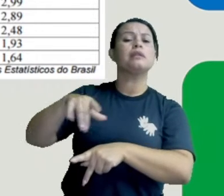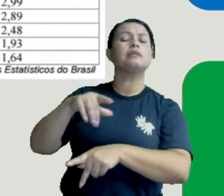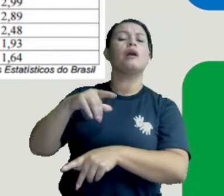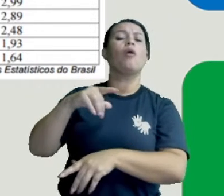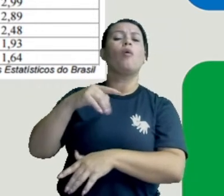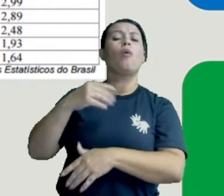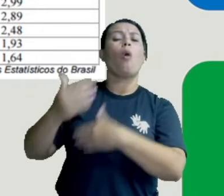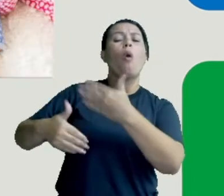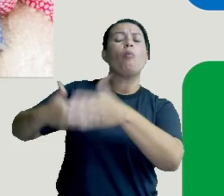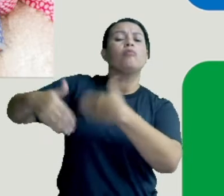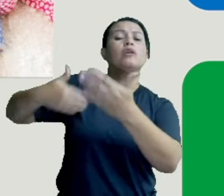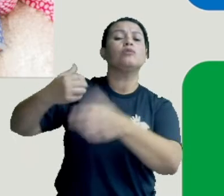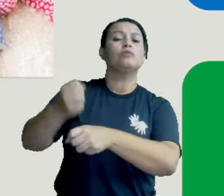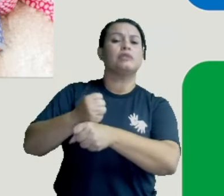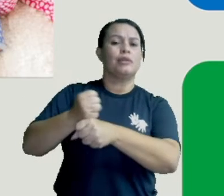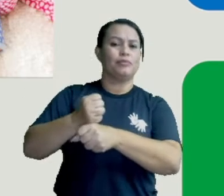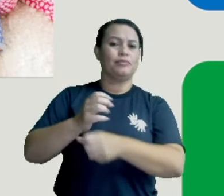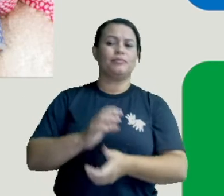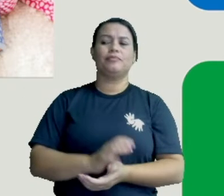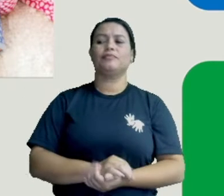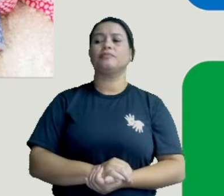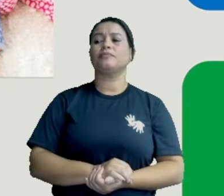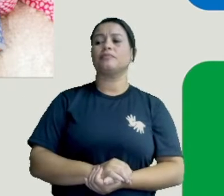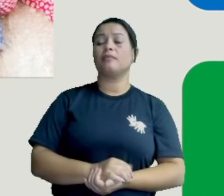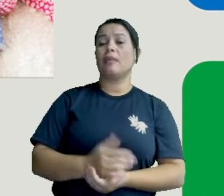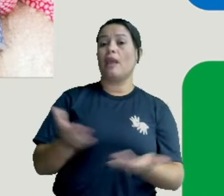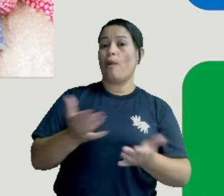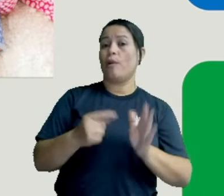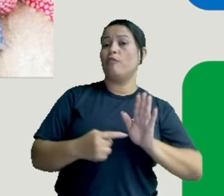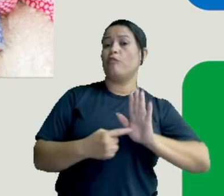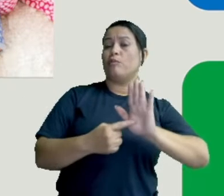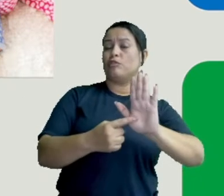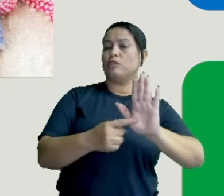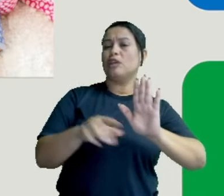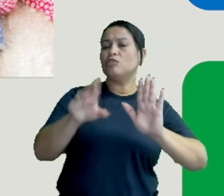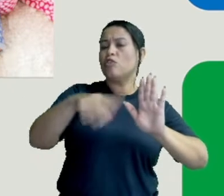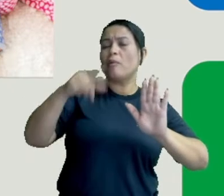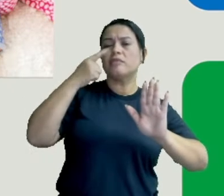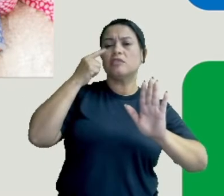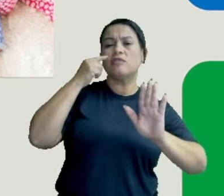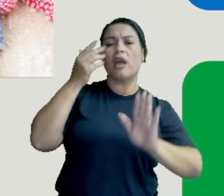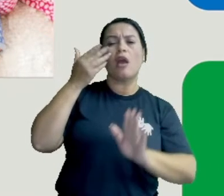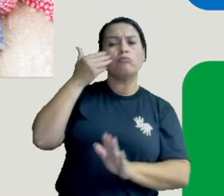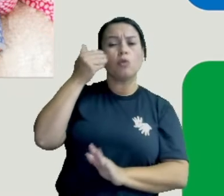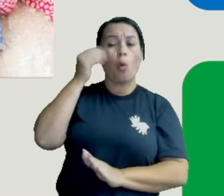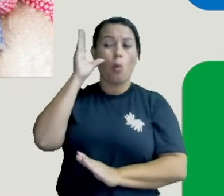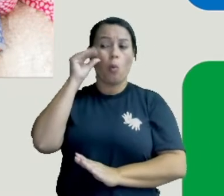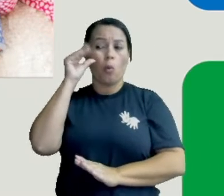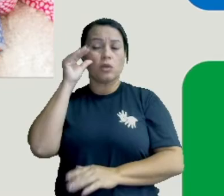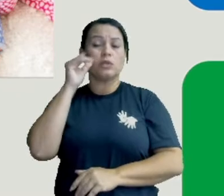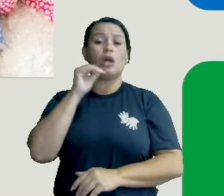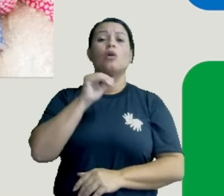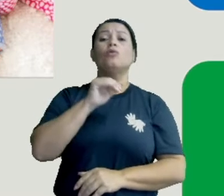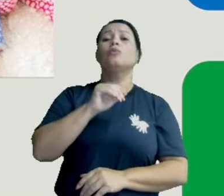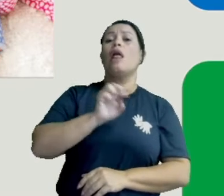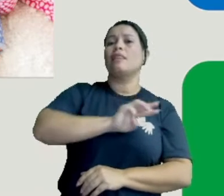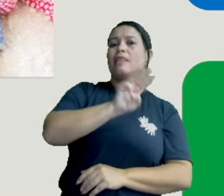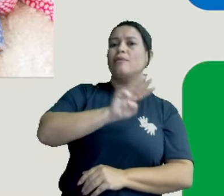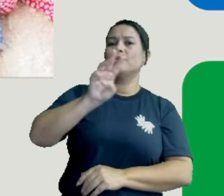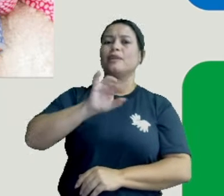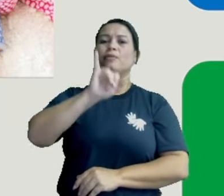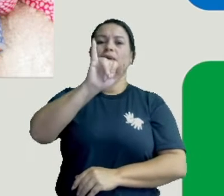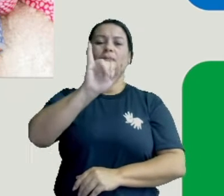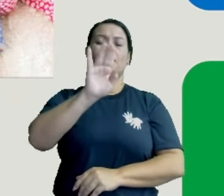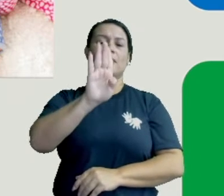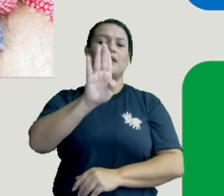né, no decorrer dos anos, beleza? Aqui eu trouxe só a critério de curiosidade, no site do IBGE você tem uma atualização